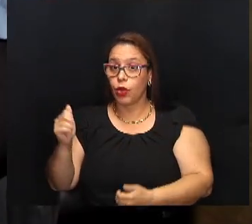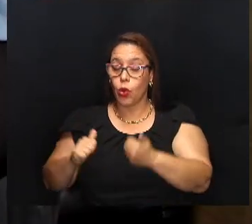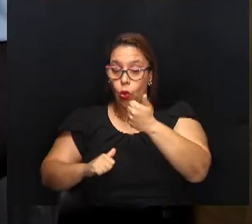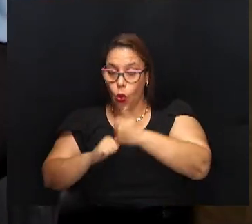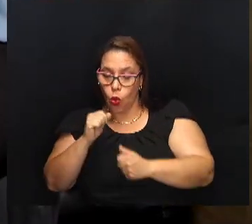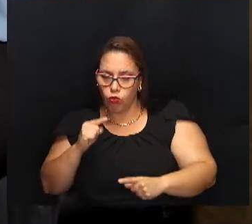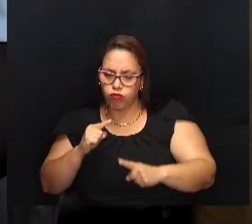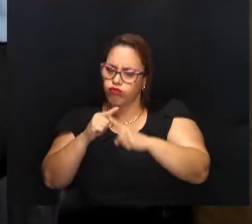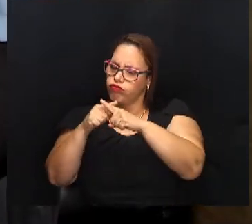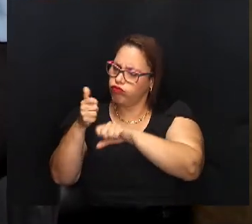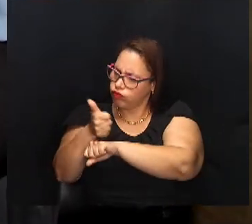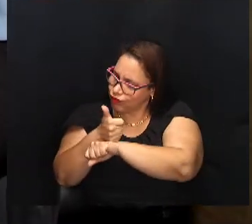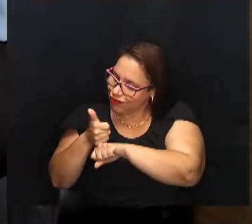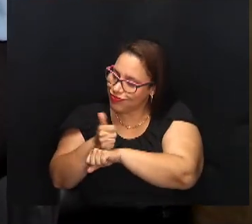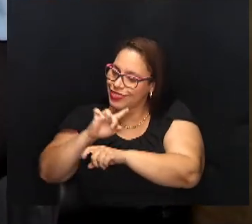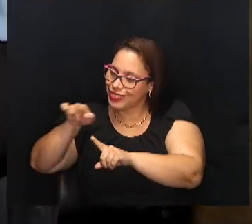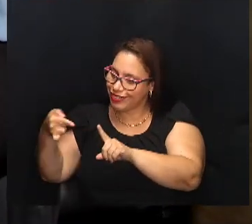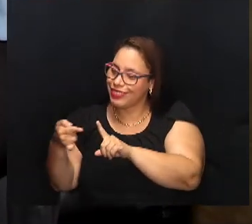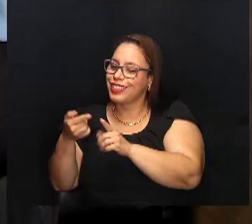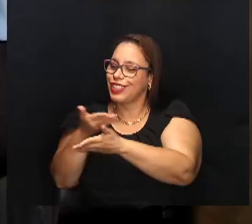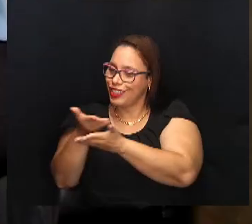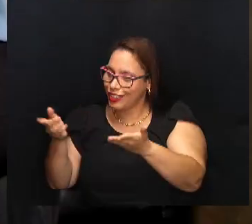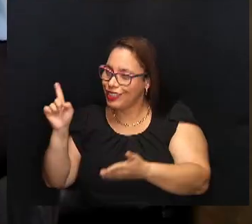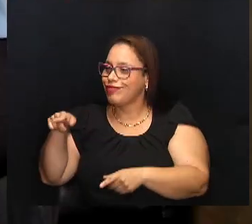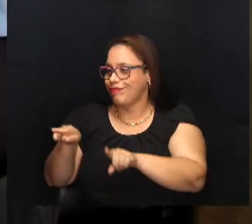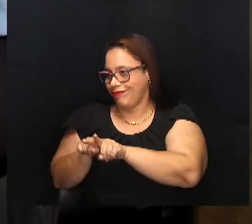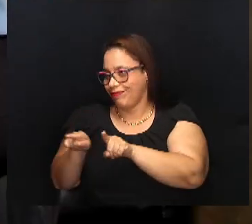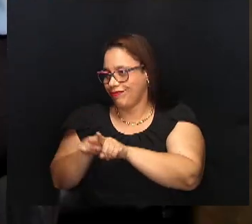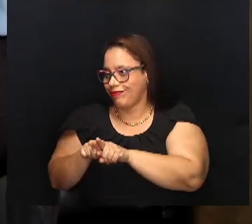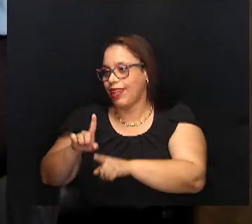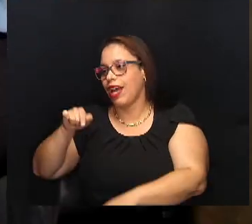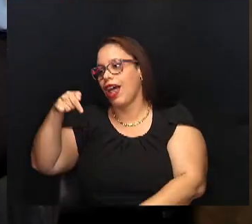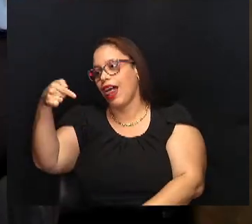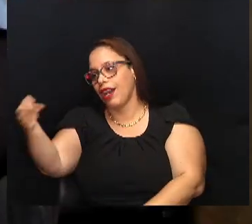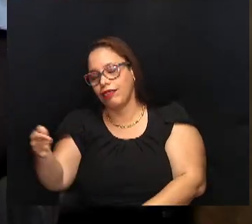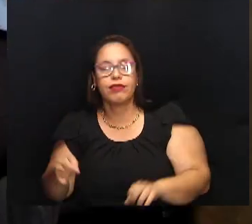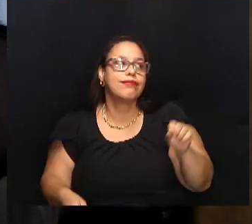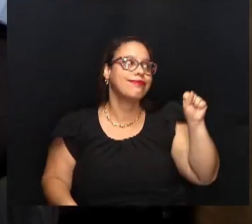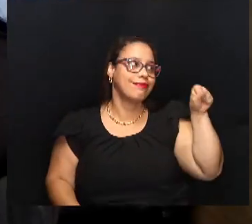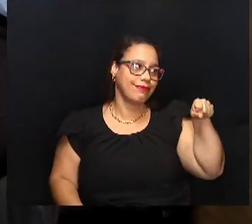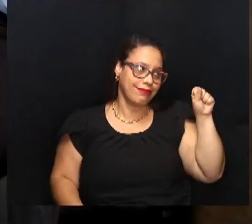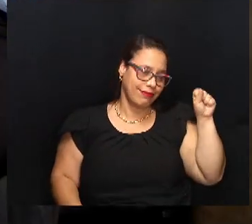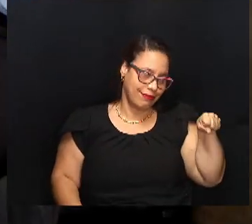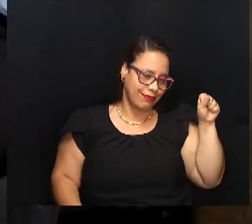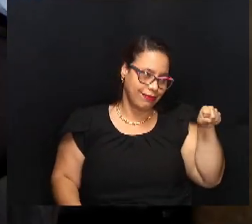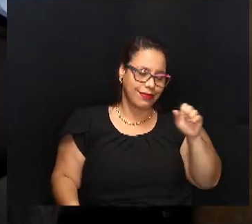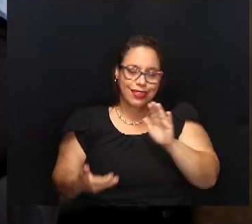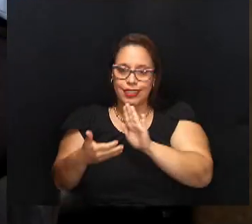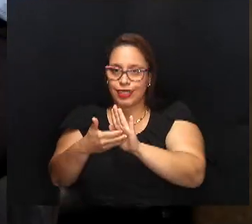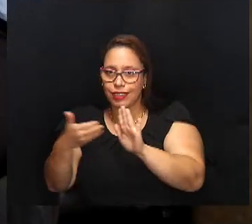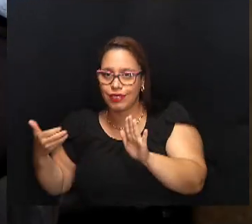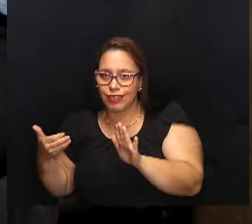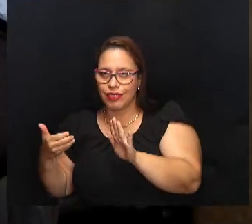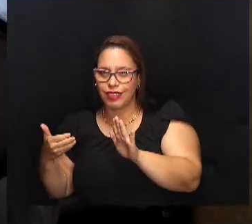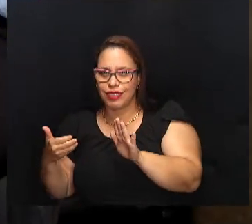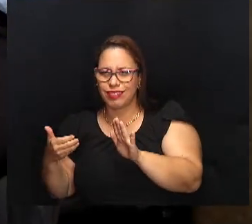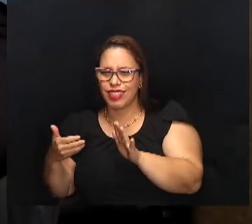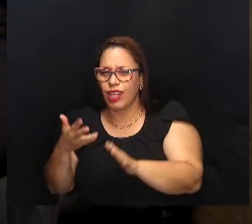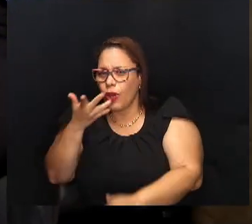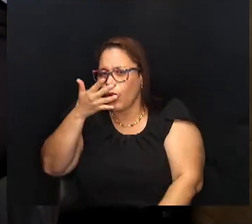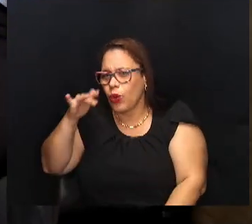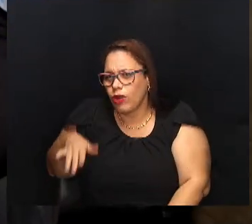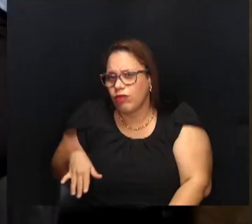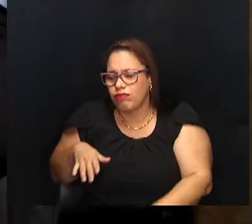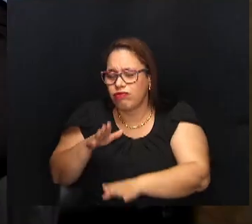profissional, porque esse é o objetivo de vocês também, né, além do mais também de tirar as crianças que